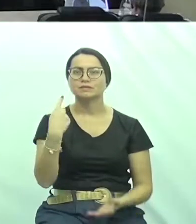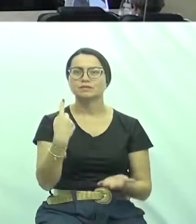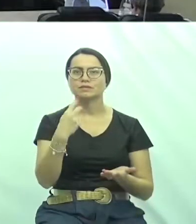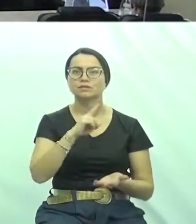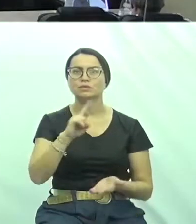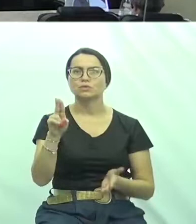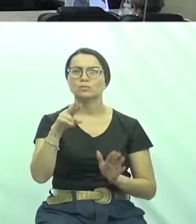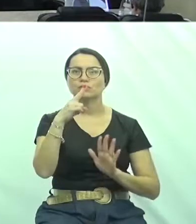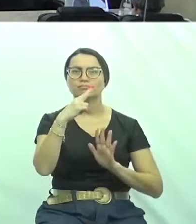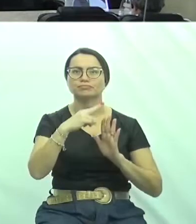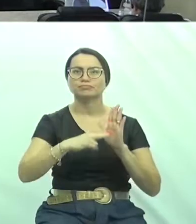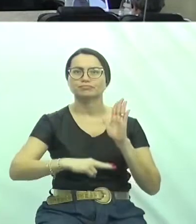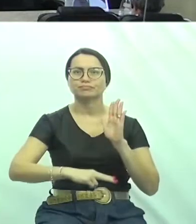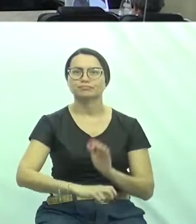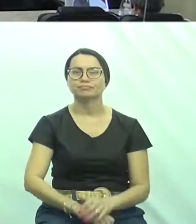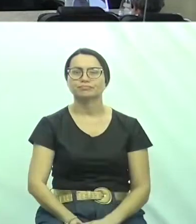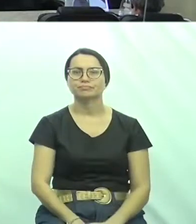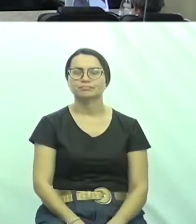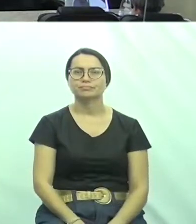confirmação do quórum.